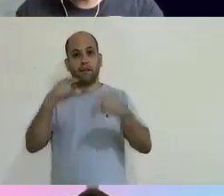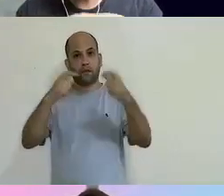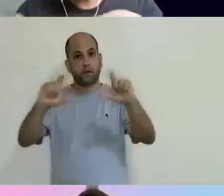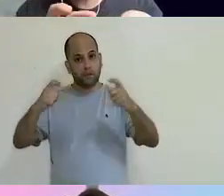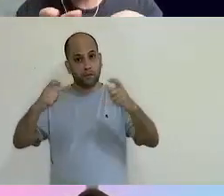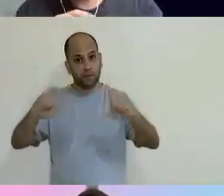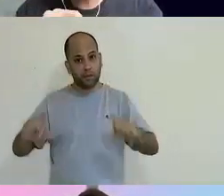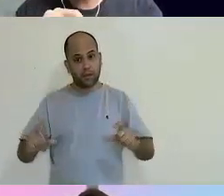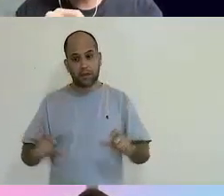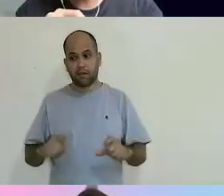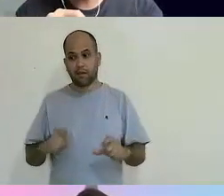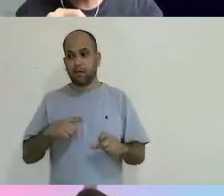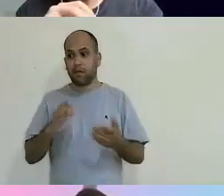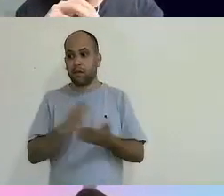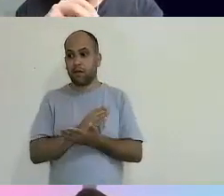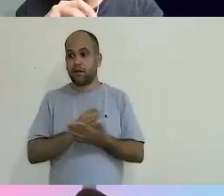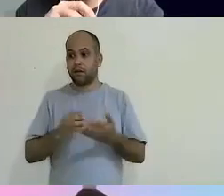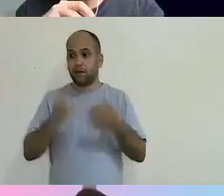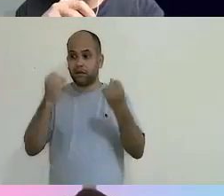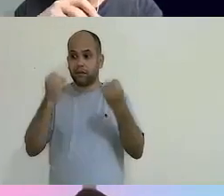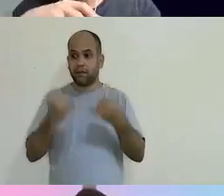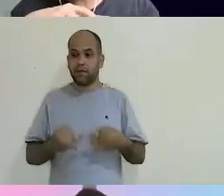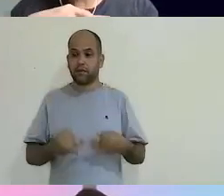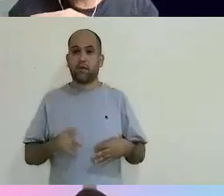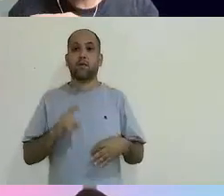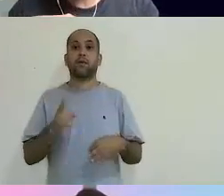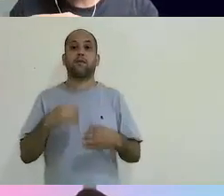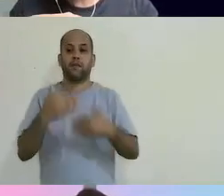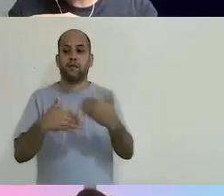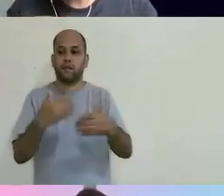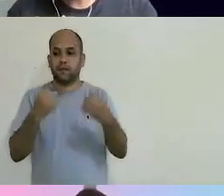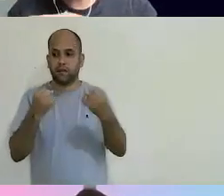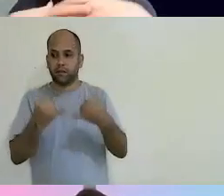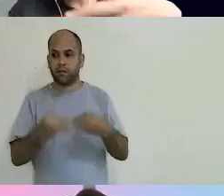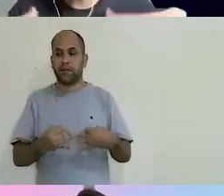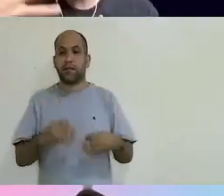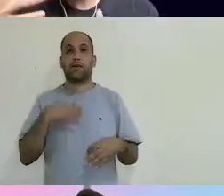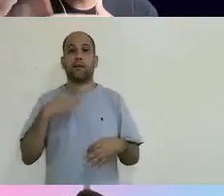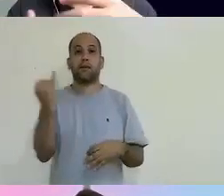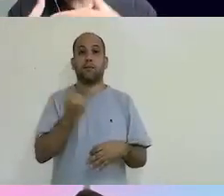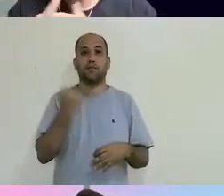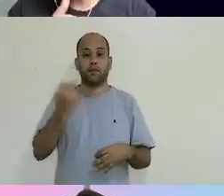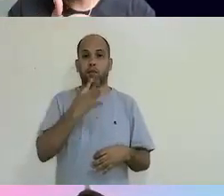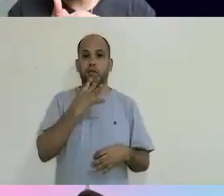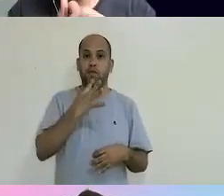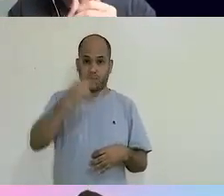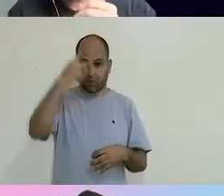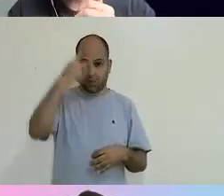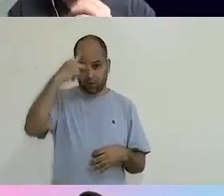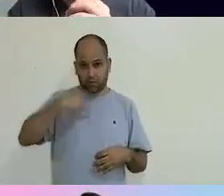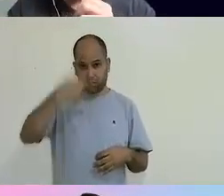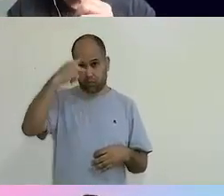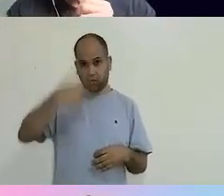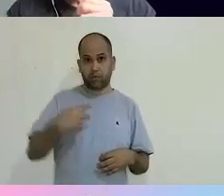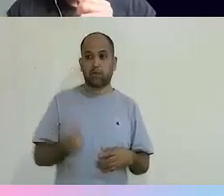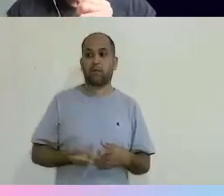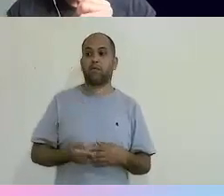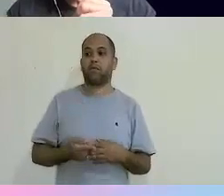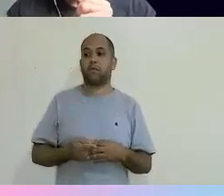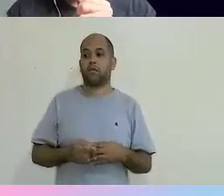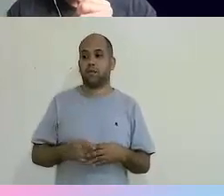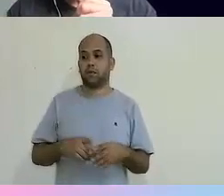alguns comentários até que já começaram a falar um pouco aí do que a gente vai tratar daqui para frente, falando da importância do autoconhecimento em cima de tudo isso, né?